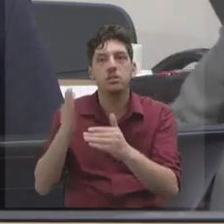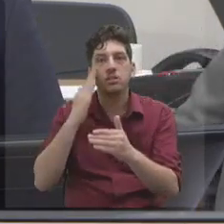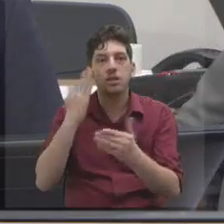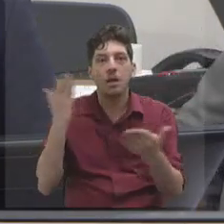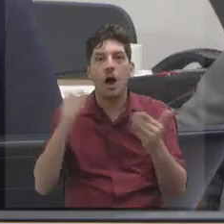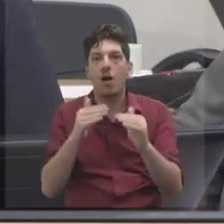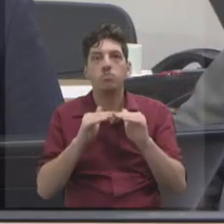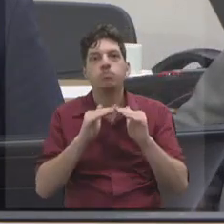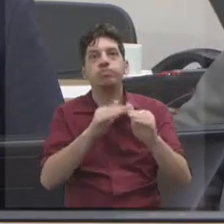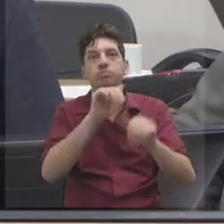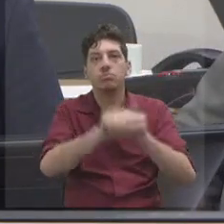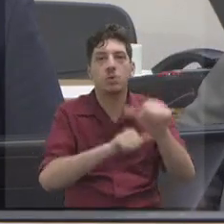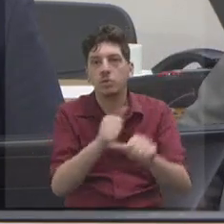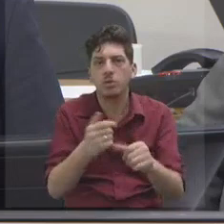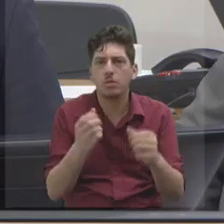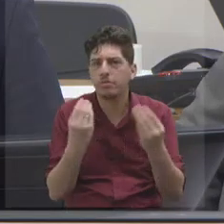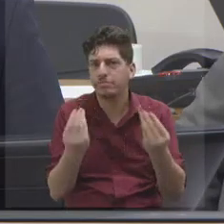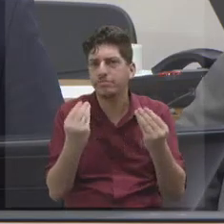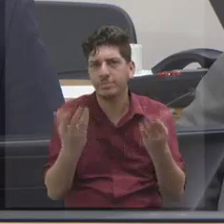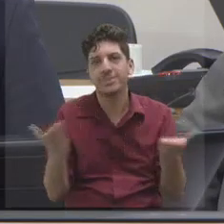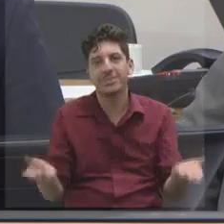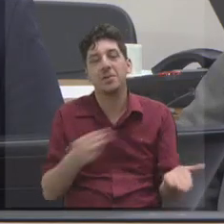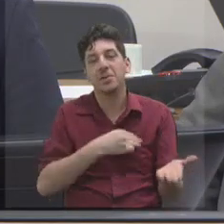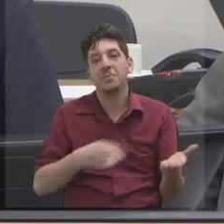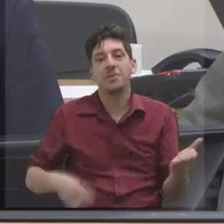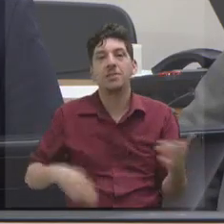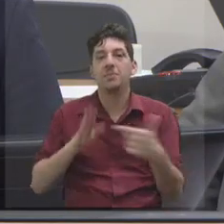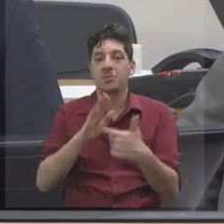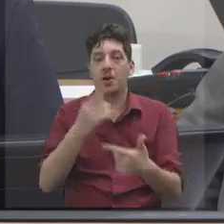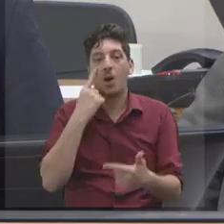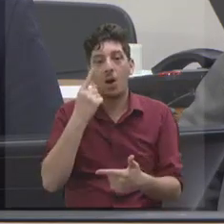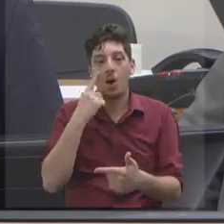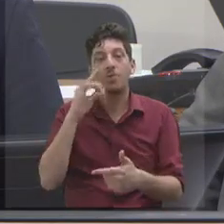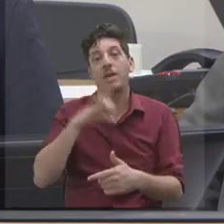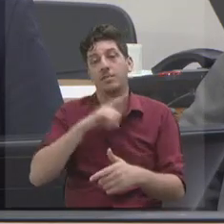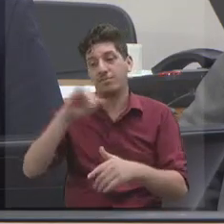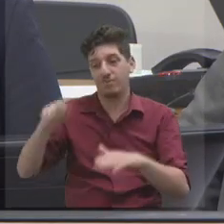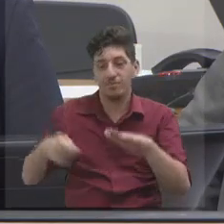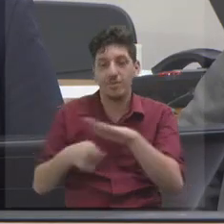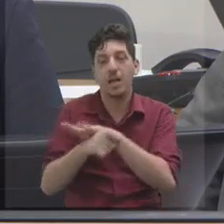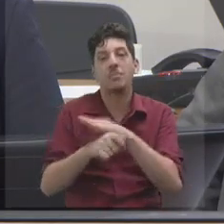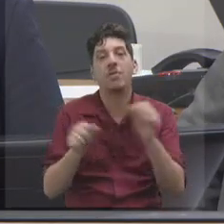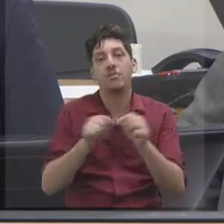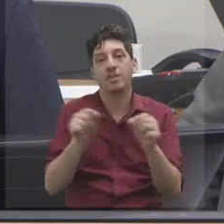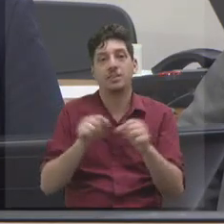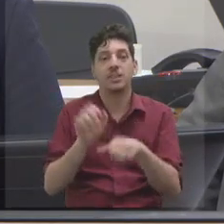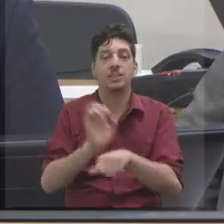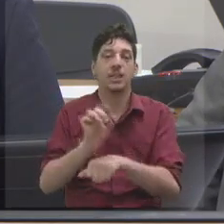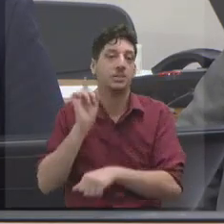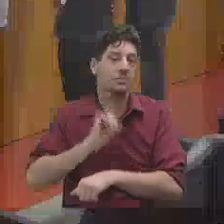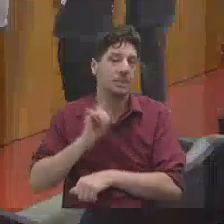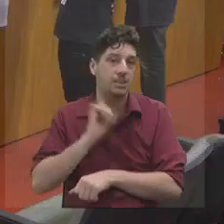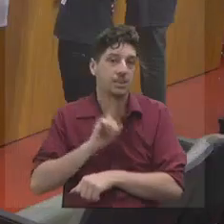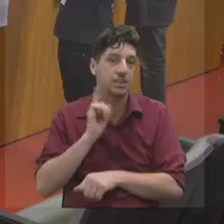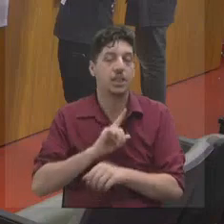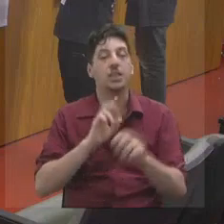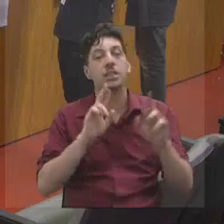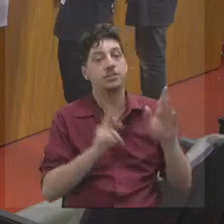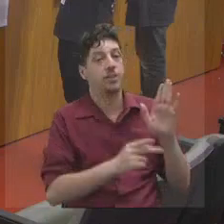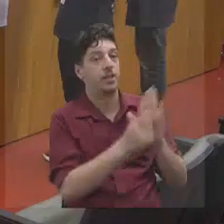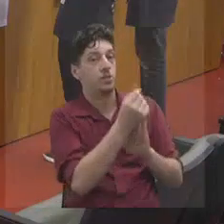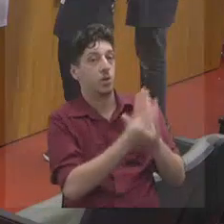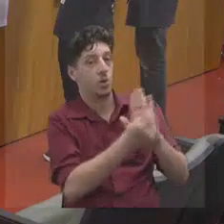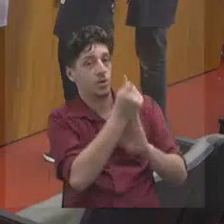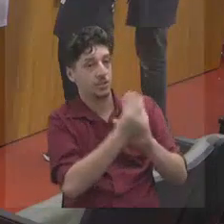mas bem novos foras o ministro apresentou para ele no Martelo e falei que vai ser um investimento que nós vamos fazer em Minas Gerais diferente do orçamento que foi